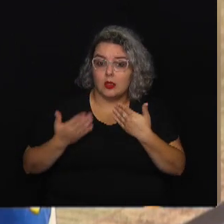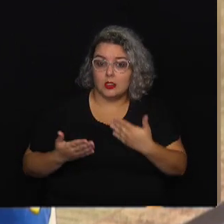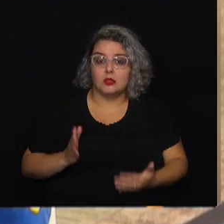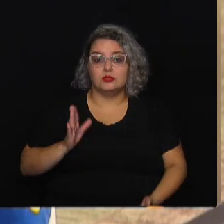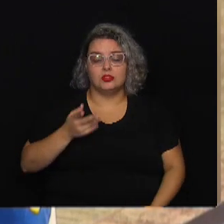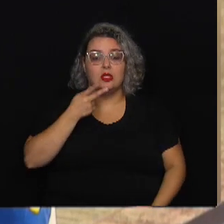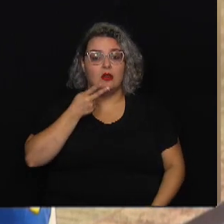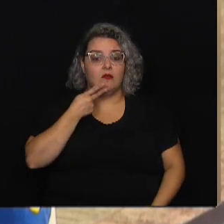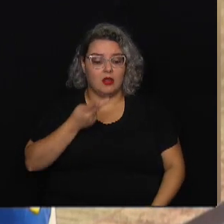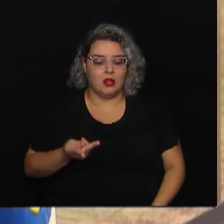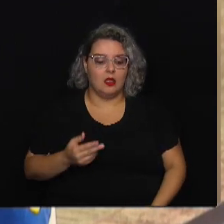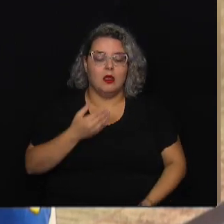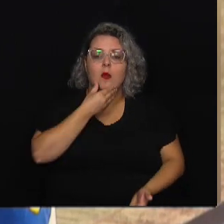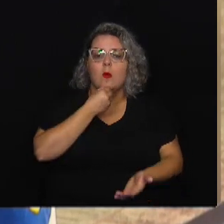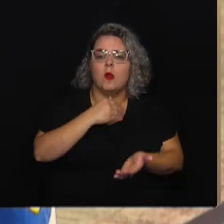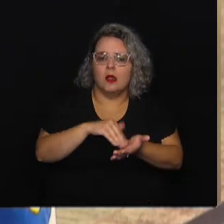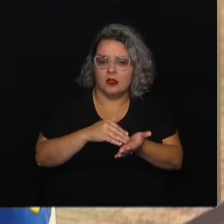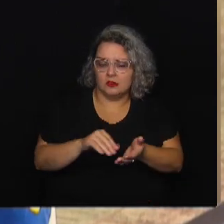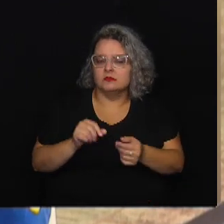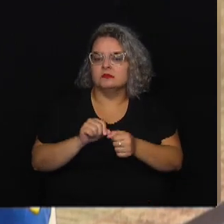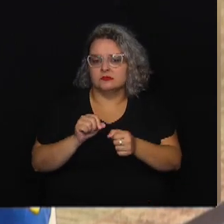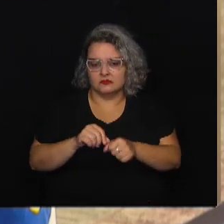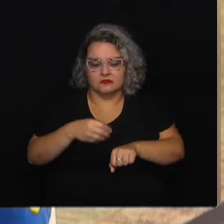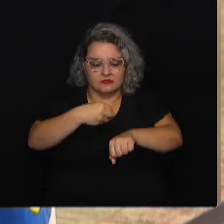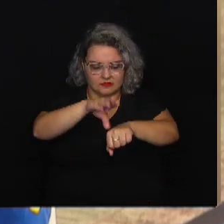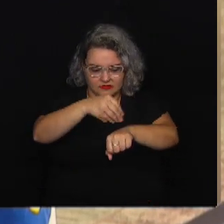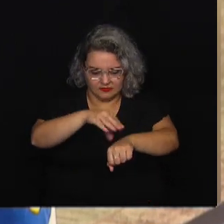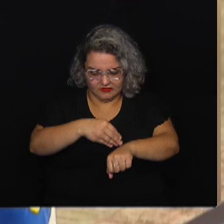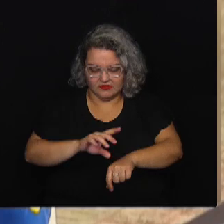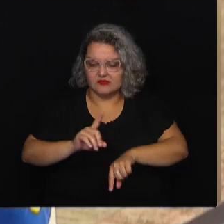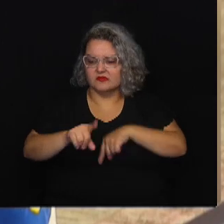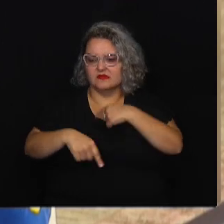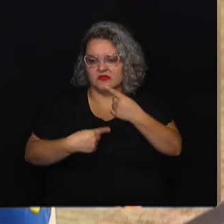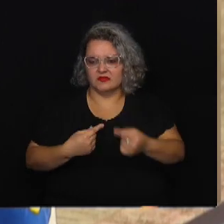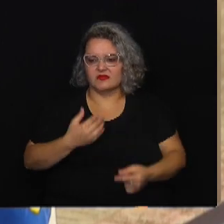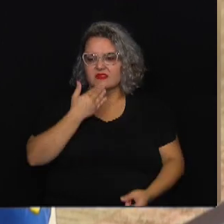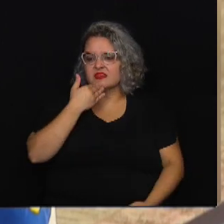com o secretário, nós vamos estar fazendo encaminhamento de outras